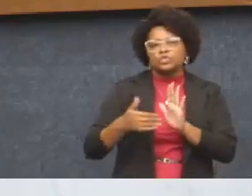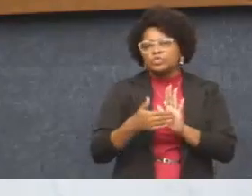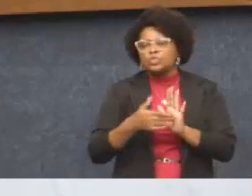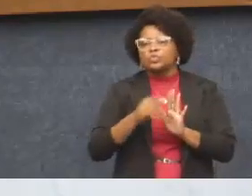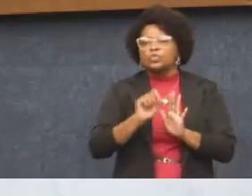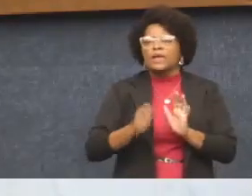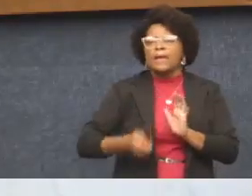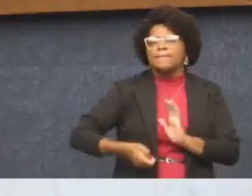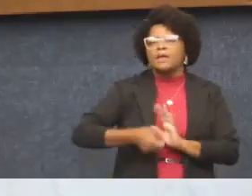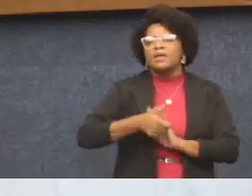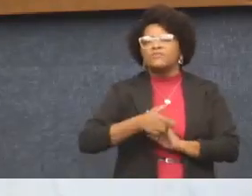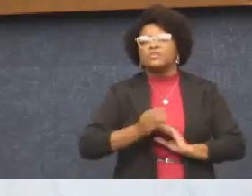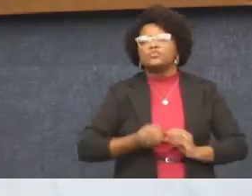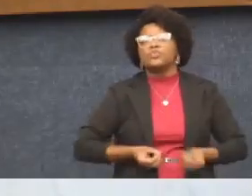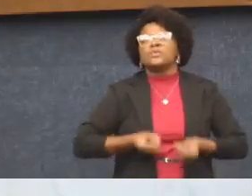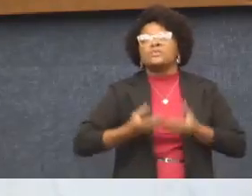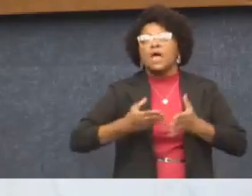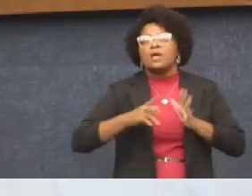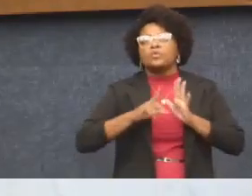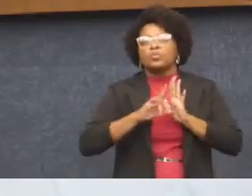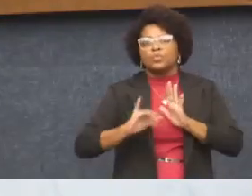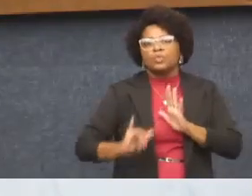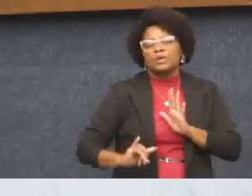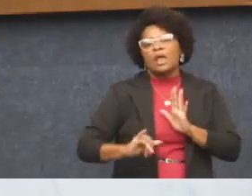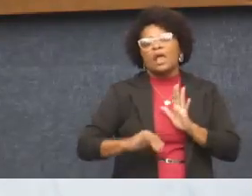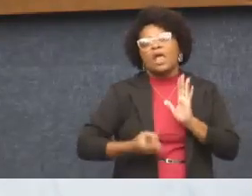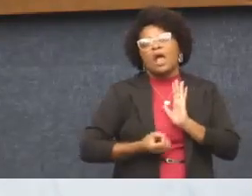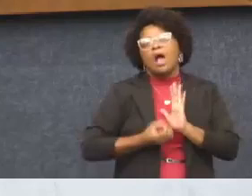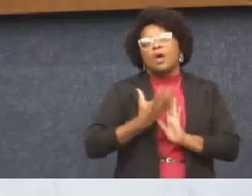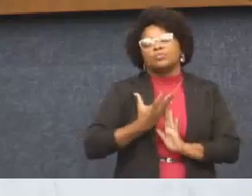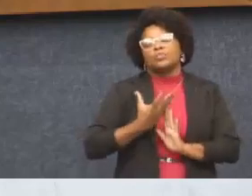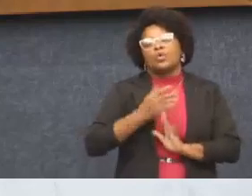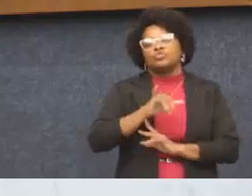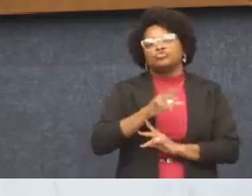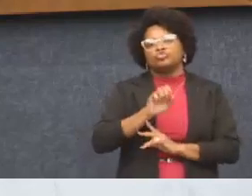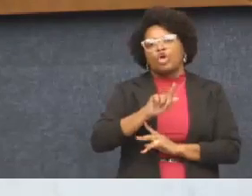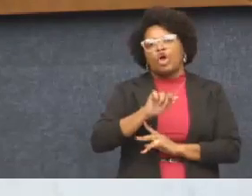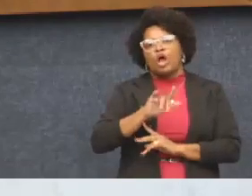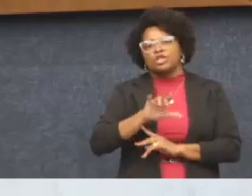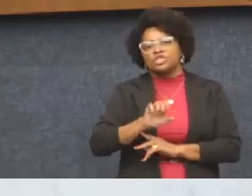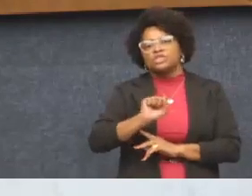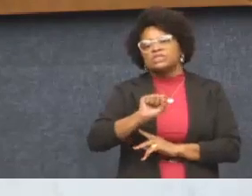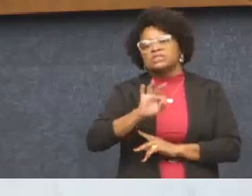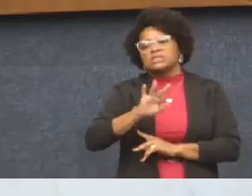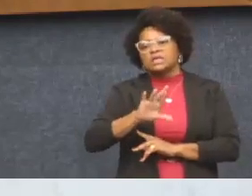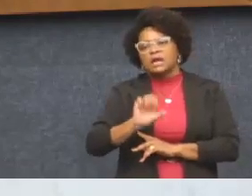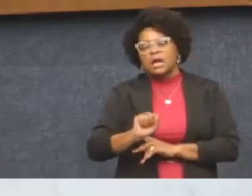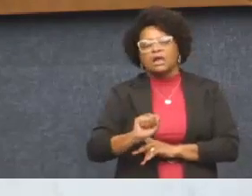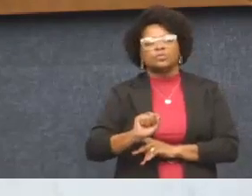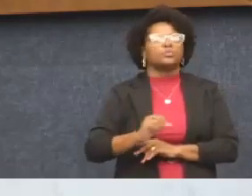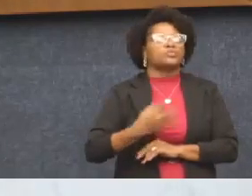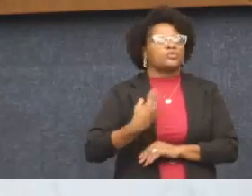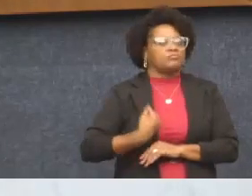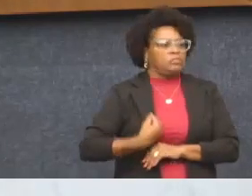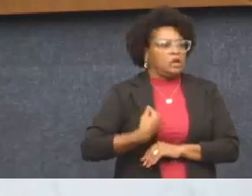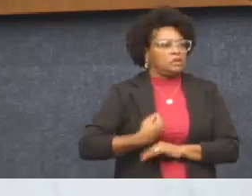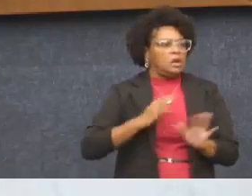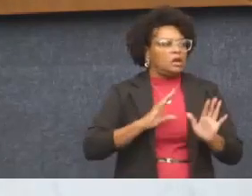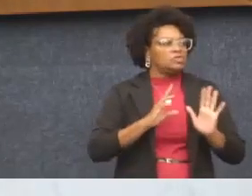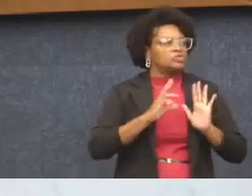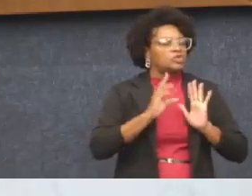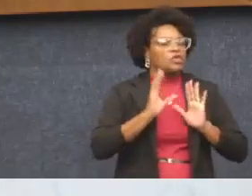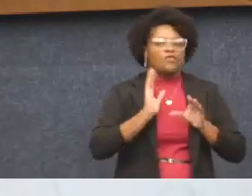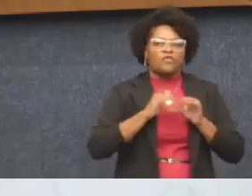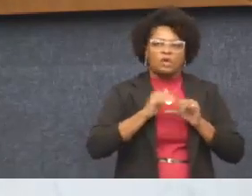concedidos por lei. Autoria, vereador Jorge Santos. Emendas não há. Quórum, maioria dos presentes. Votação nominal. Pareceres das